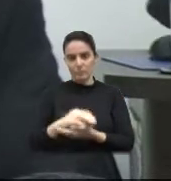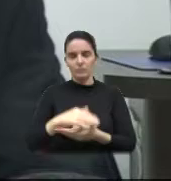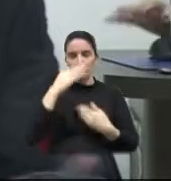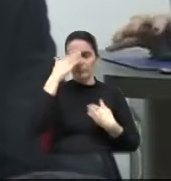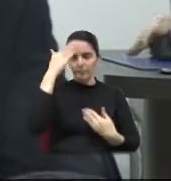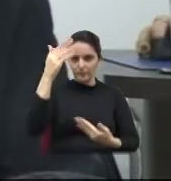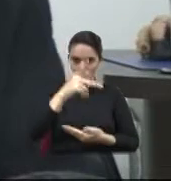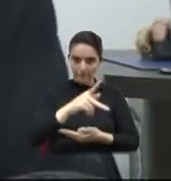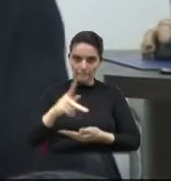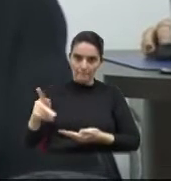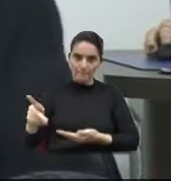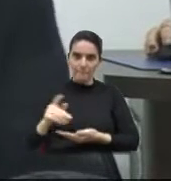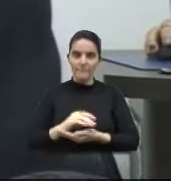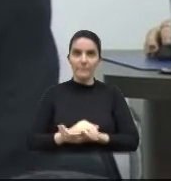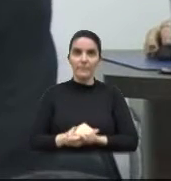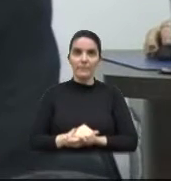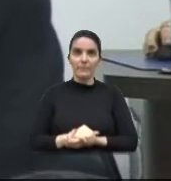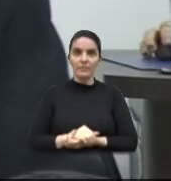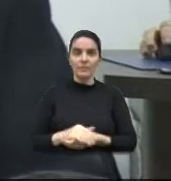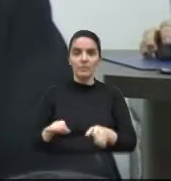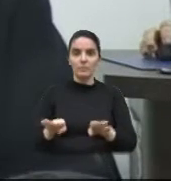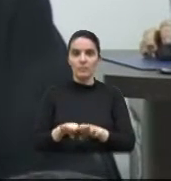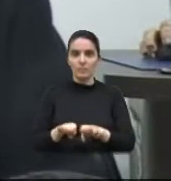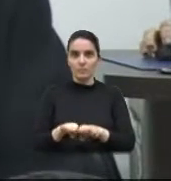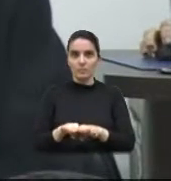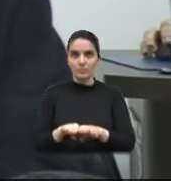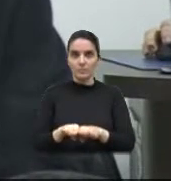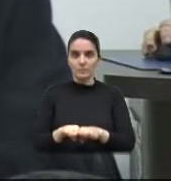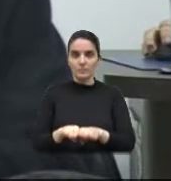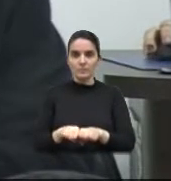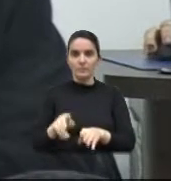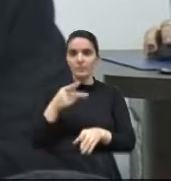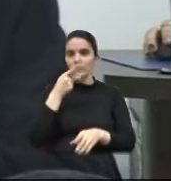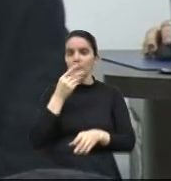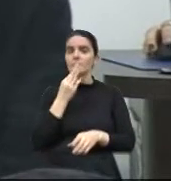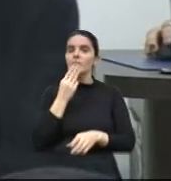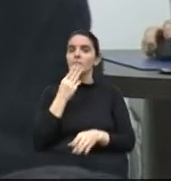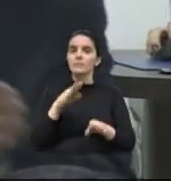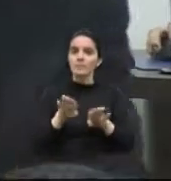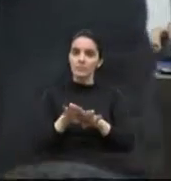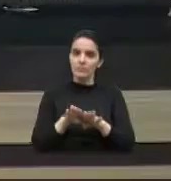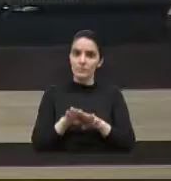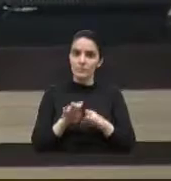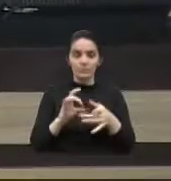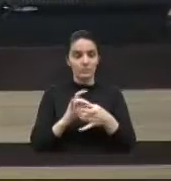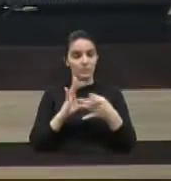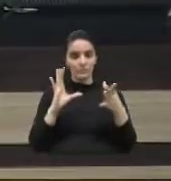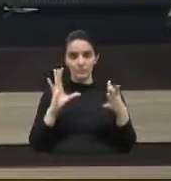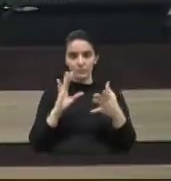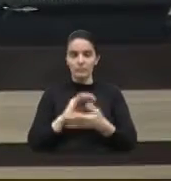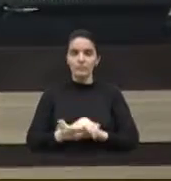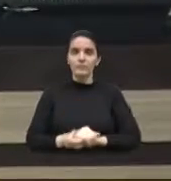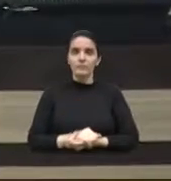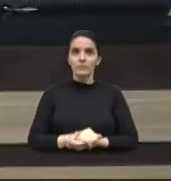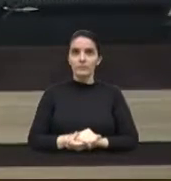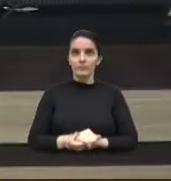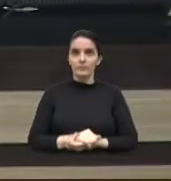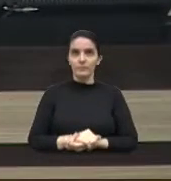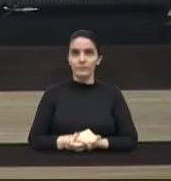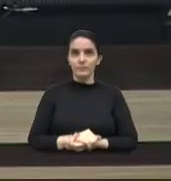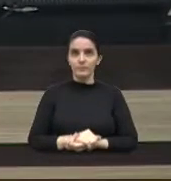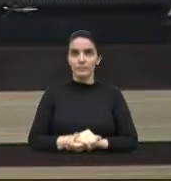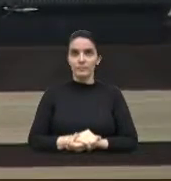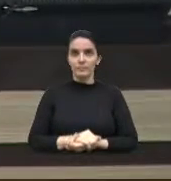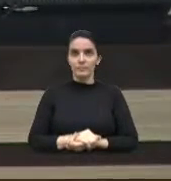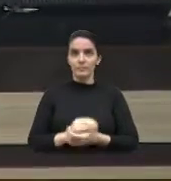Obrigado, senhor presidente. Declaro aqui também a independência do vereador Vaguinho da Santa Luzia. Questão de ordem, senhor presidente. Questão de